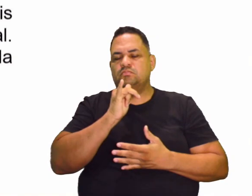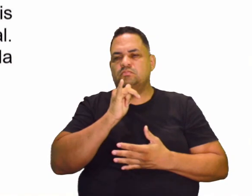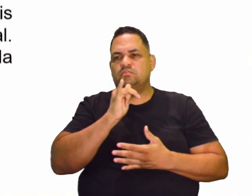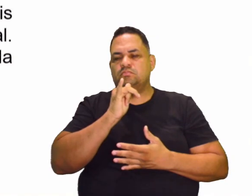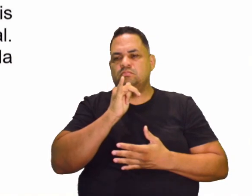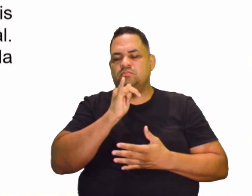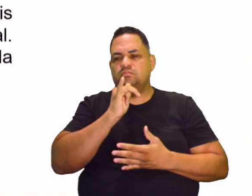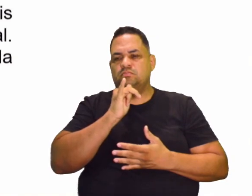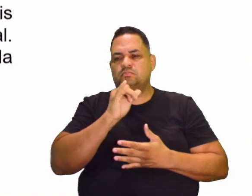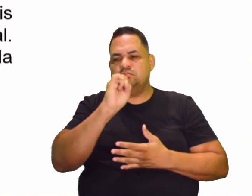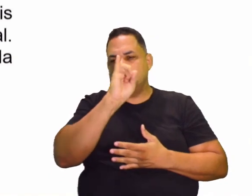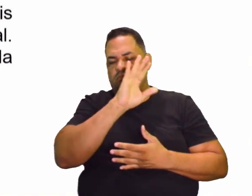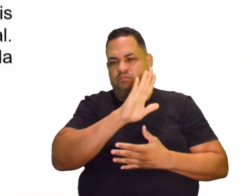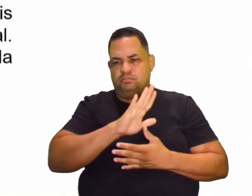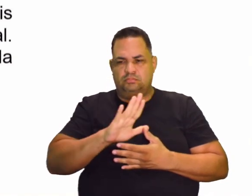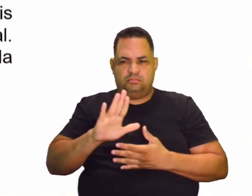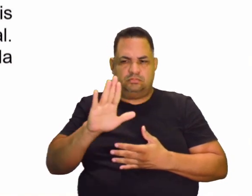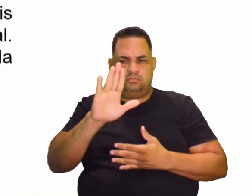de imagens,